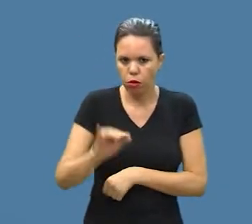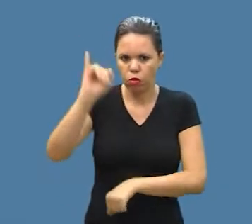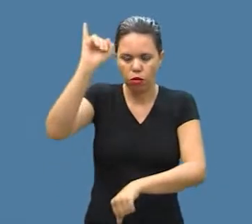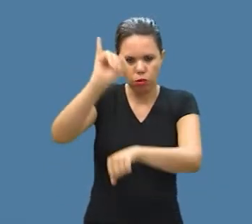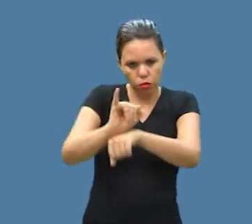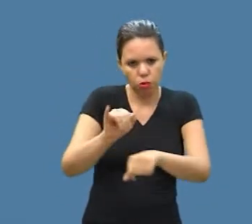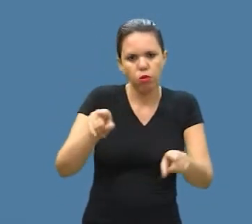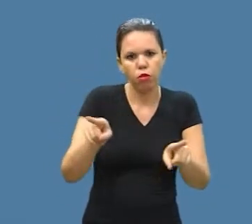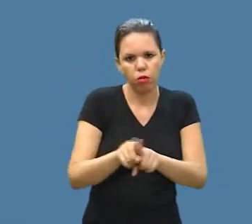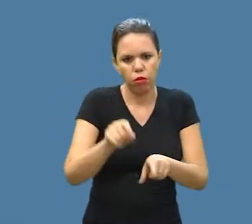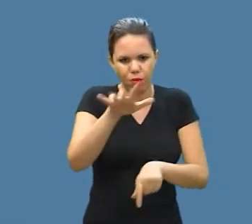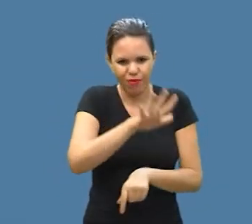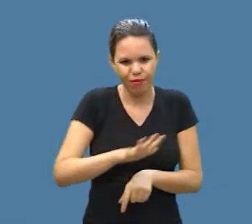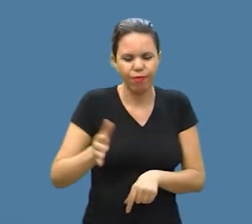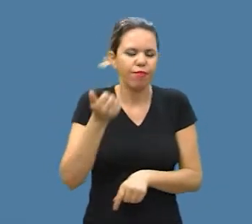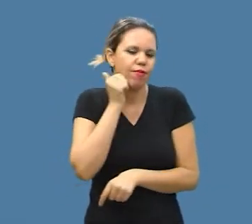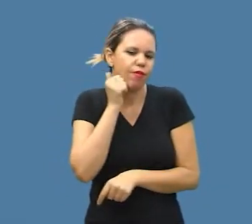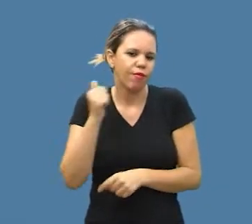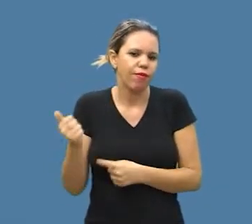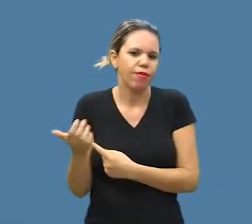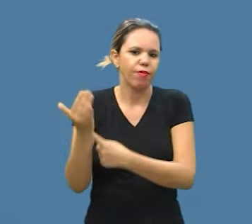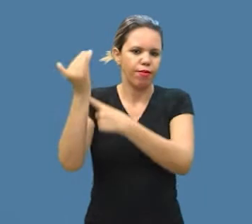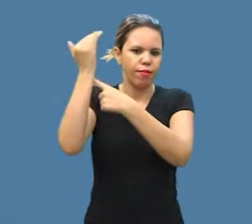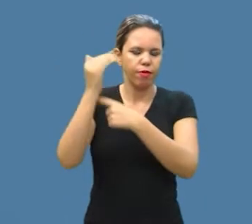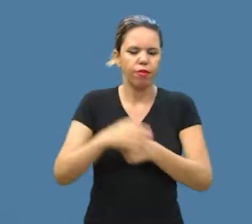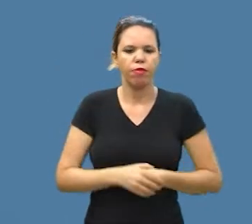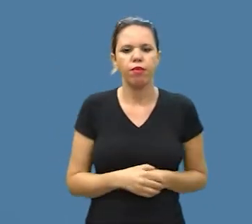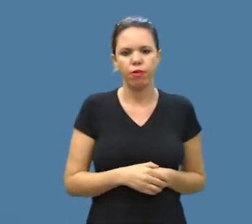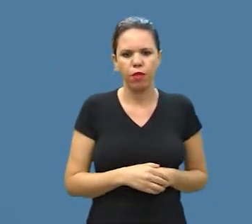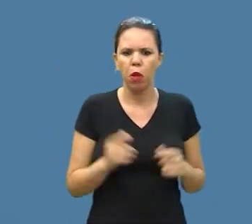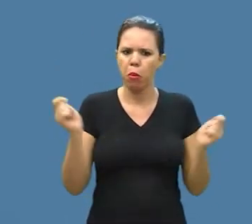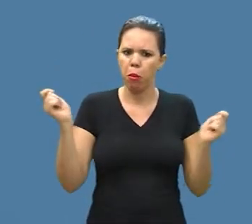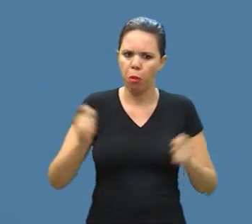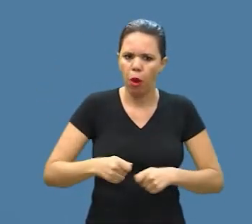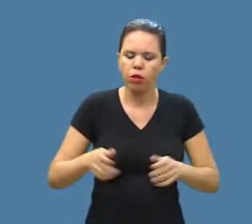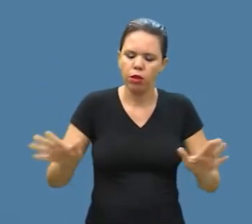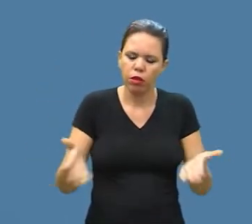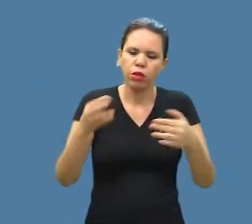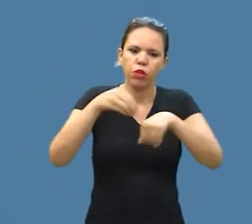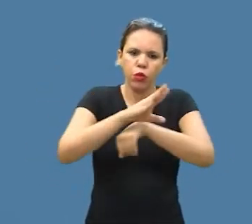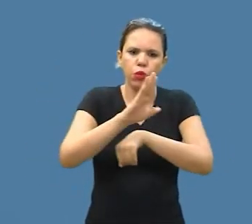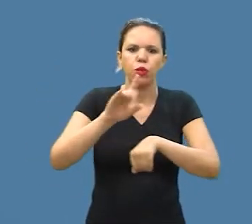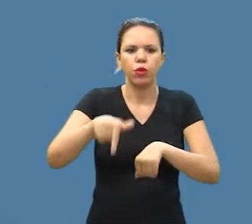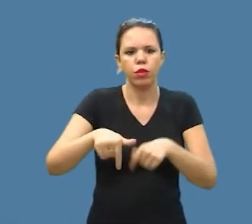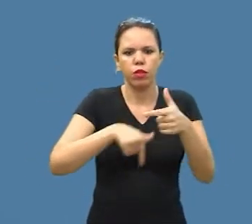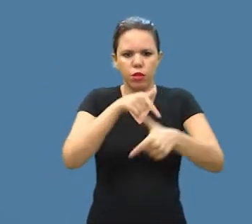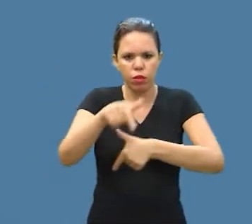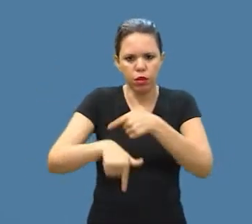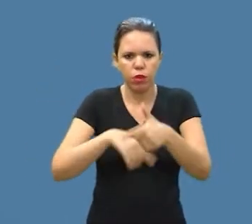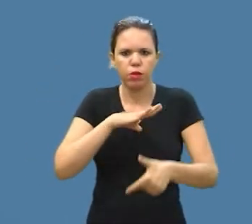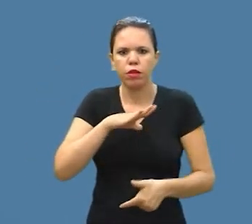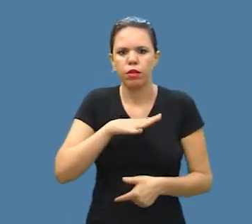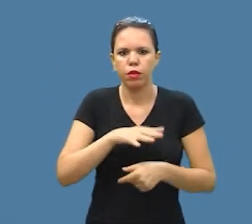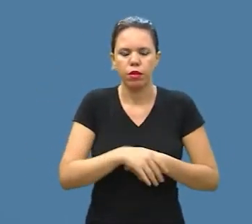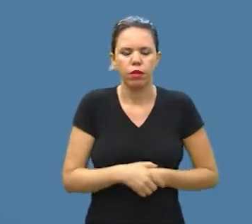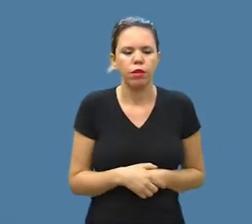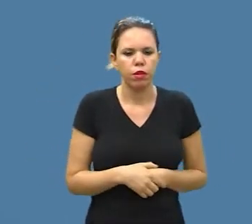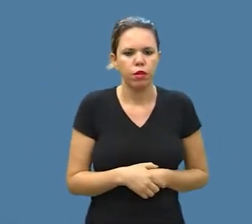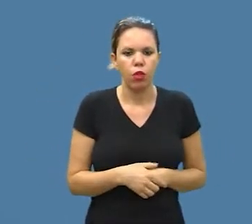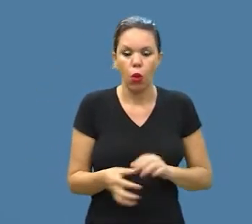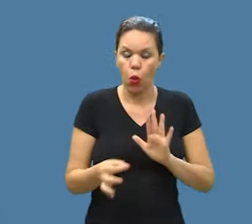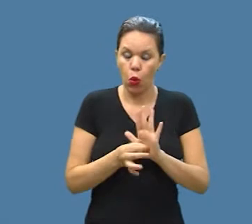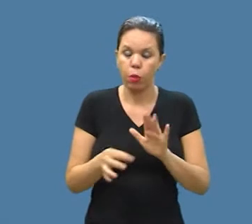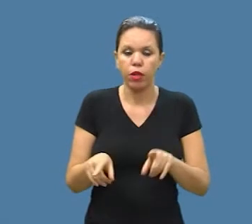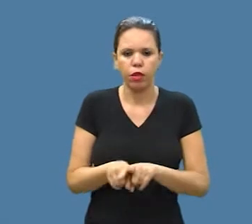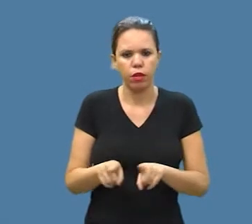e internacional na área da ciência e tecnologia, que possam contribuir para este setor na cidade.